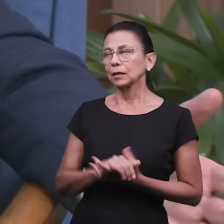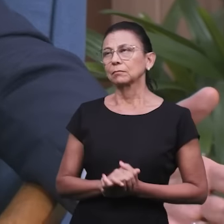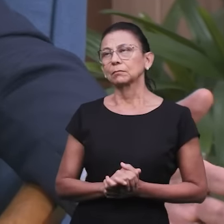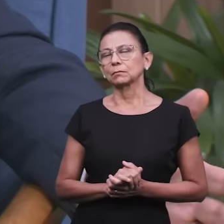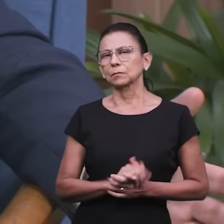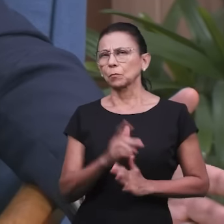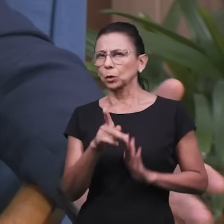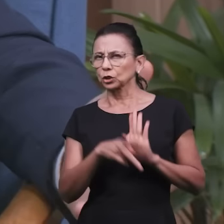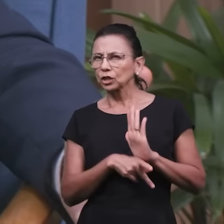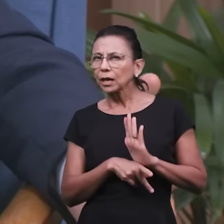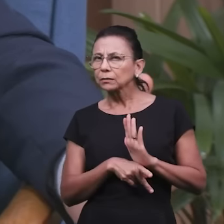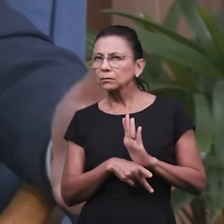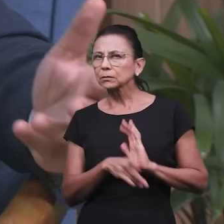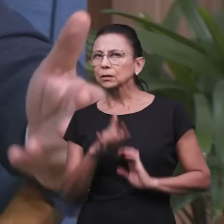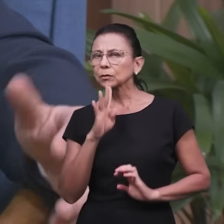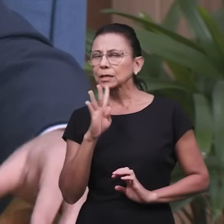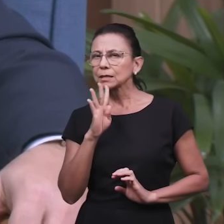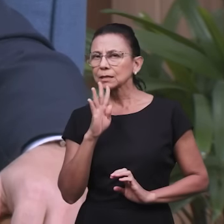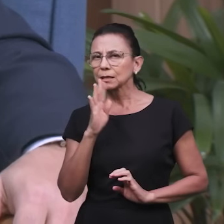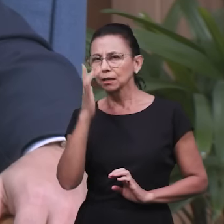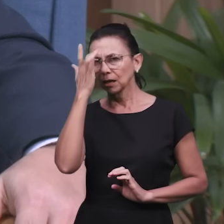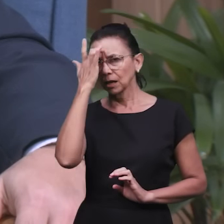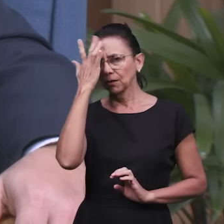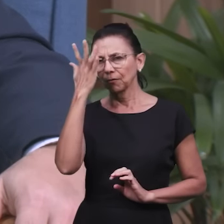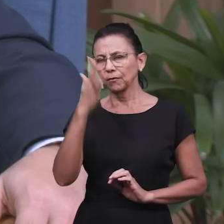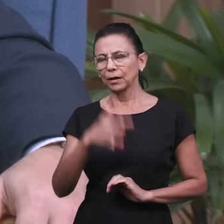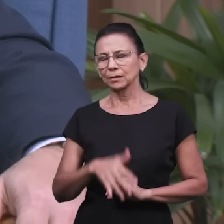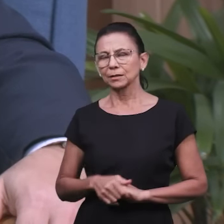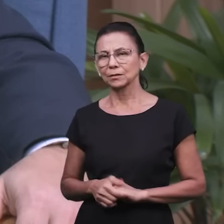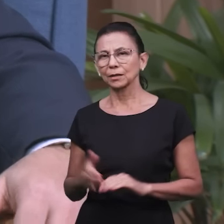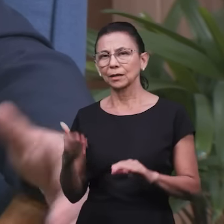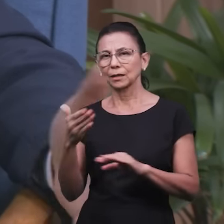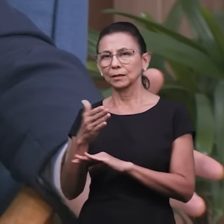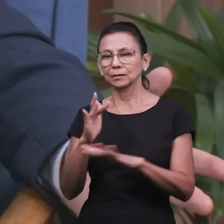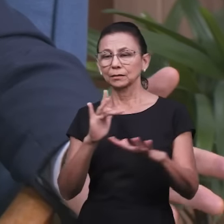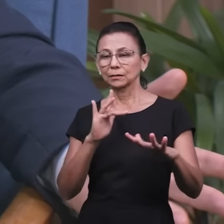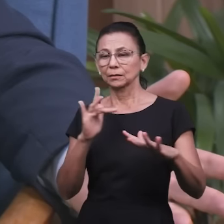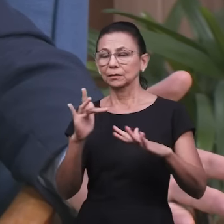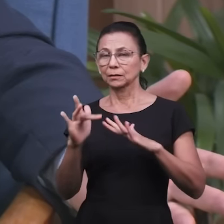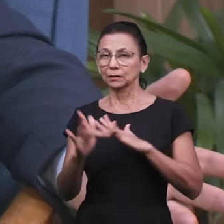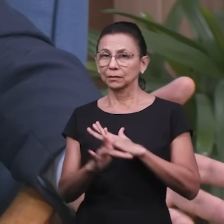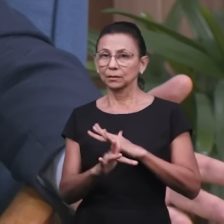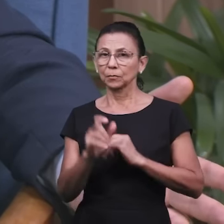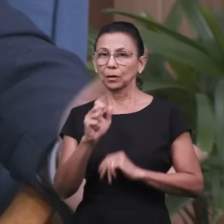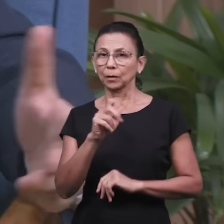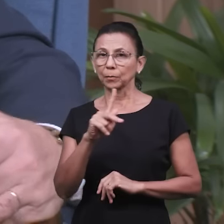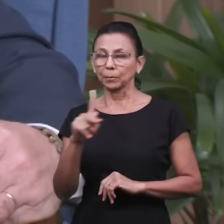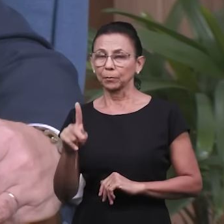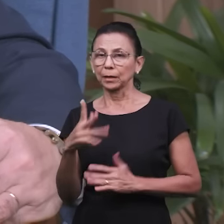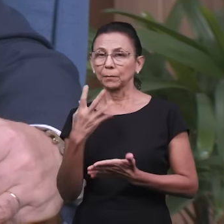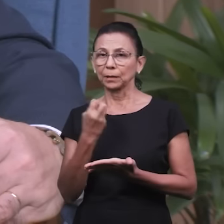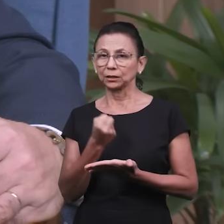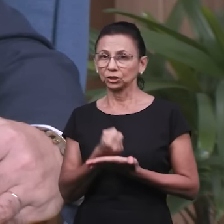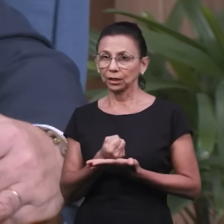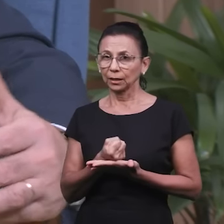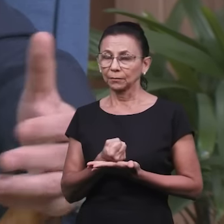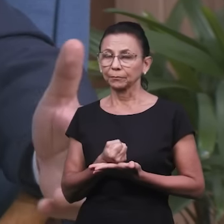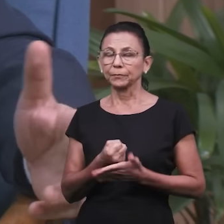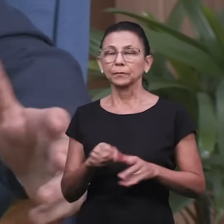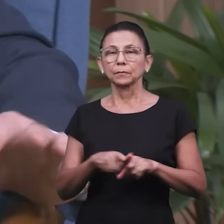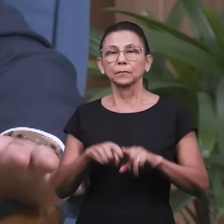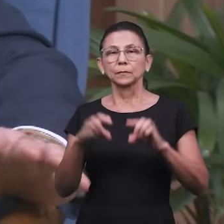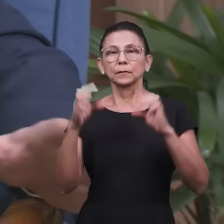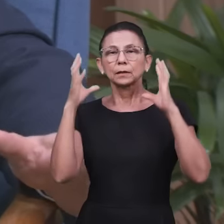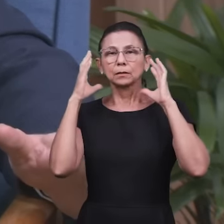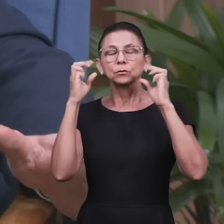dos nossos projetos? É fácil. Acesse as nossas redes sociais. Você também pode baixar os aplicativos da Igreja Cristã Maranata e da